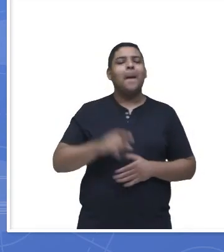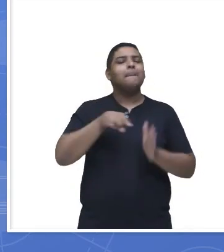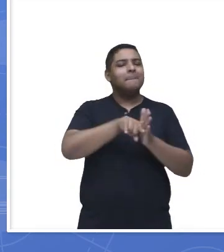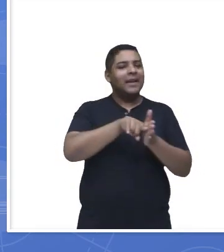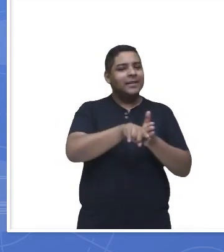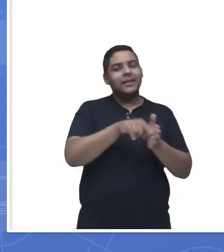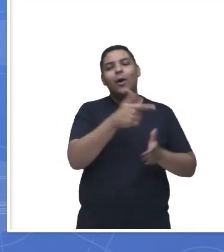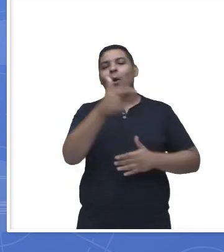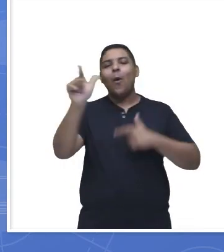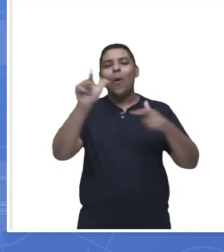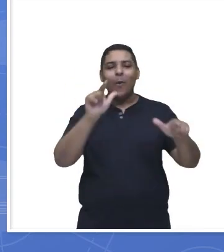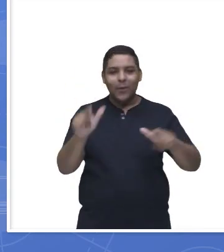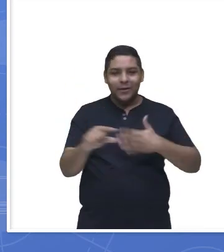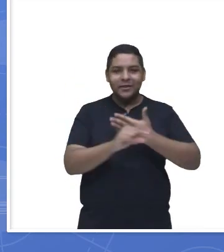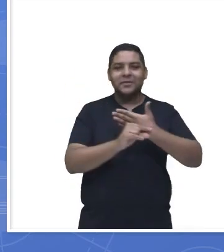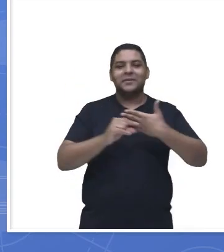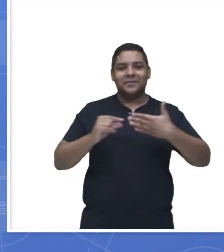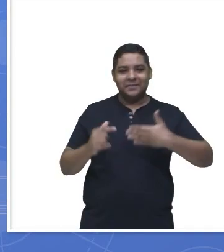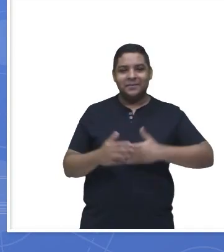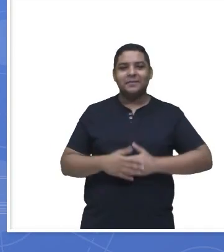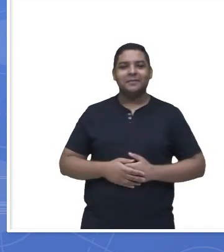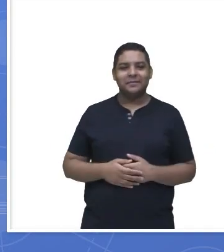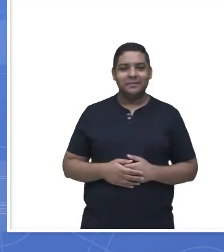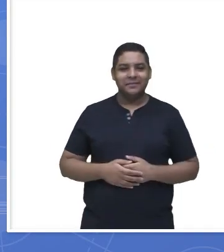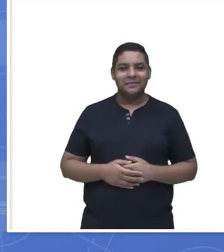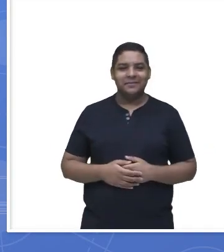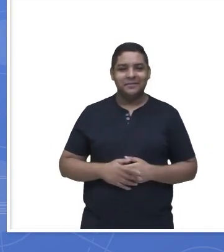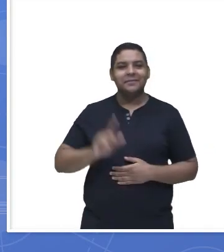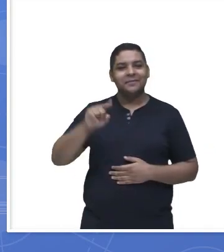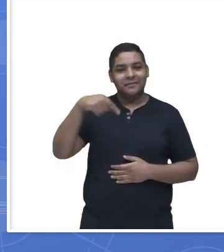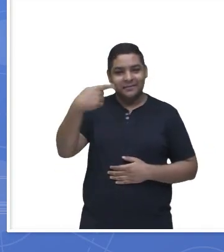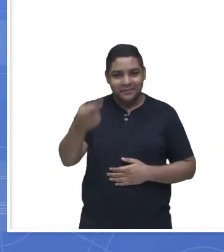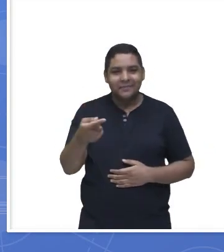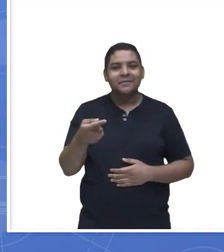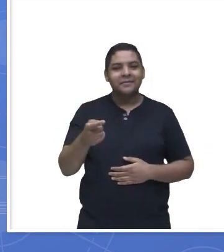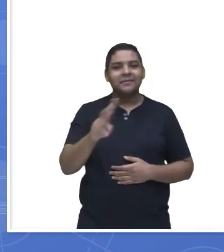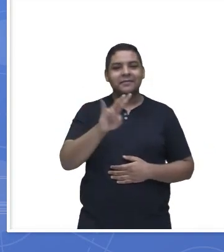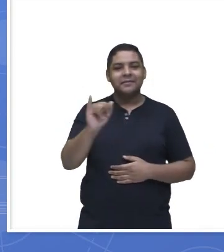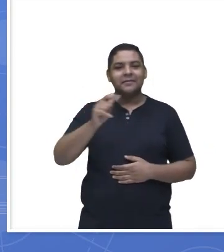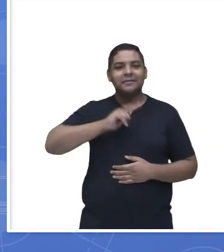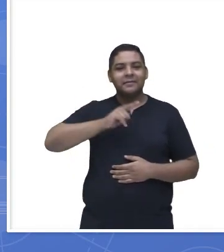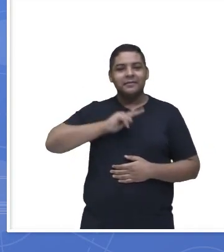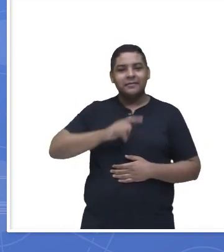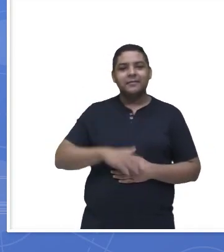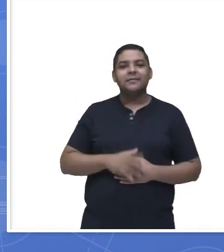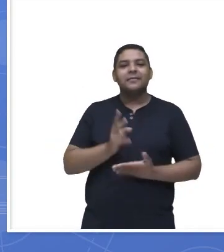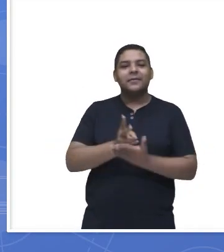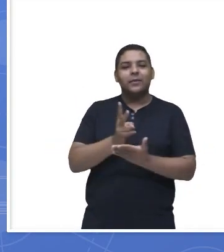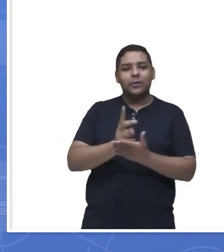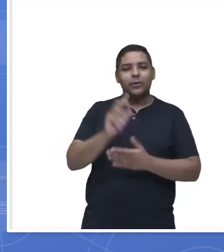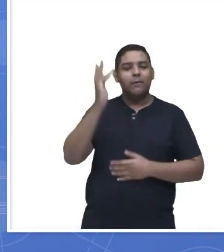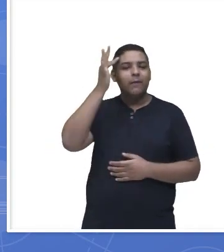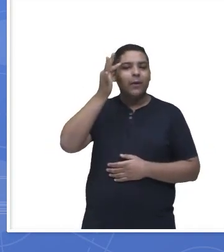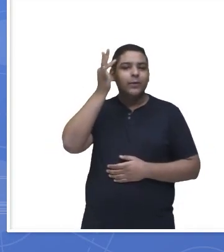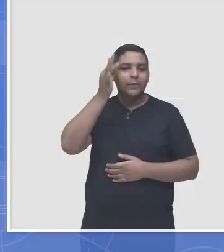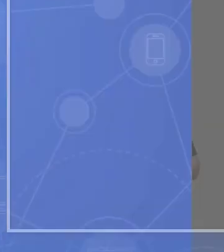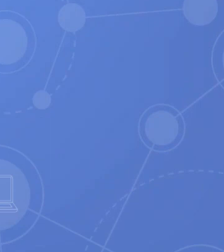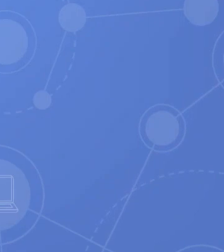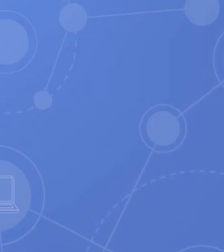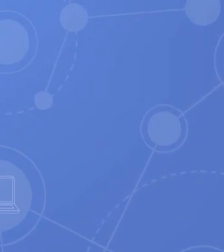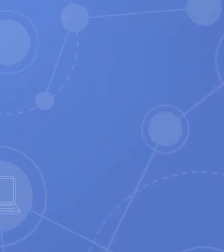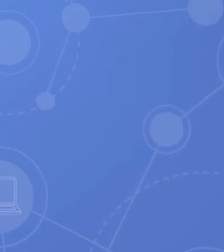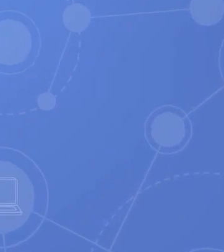também, Jorge Amado, eu acho que era aí que eu queria chegar. E até a próxima, então, nós continuamos agora com filosofia.